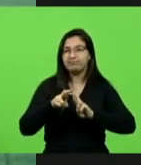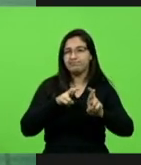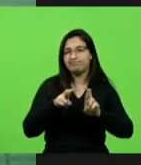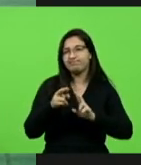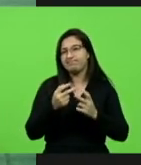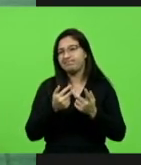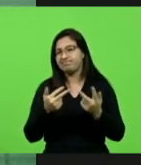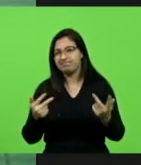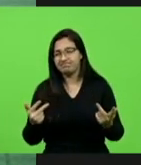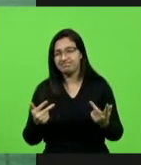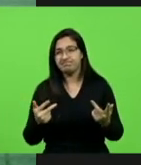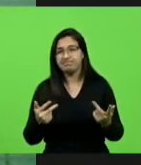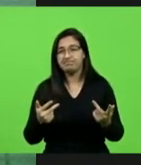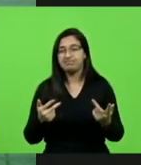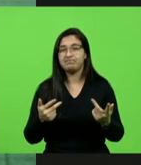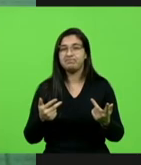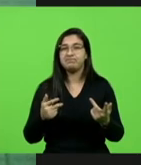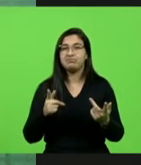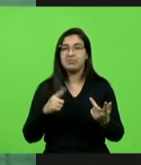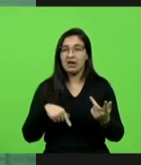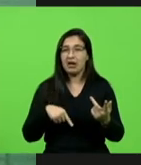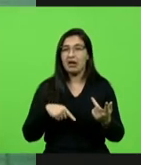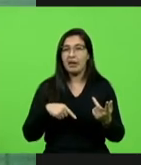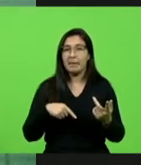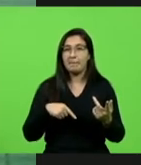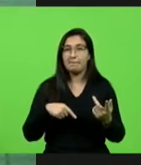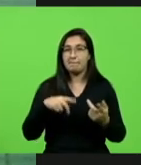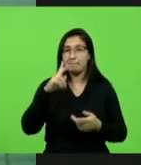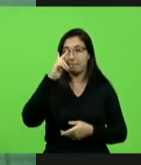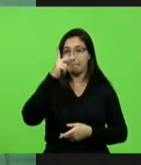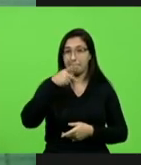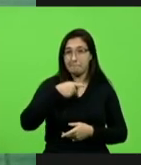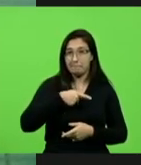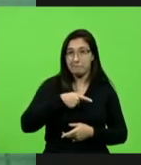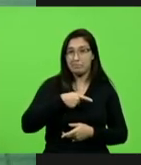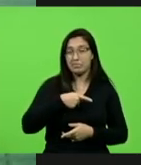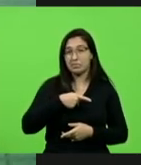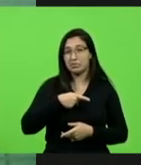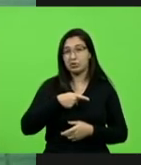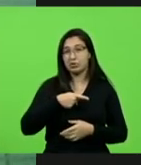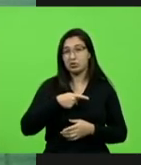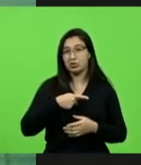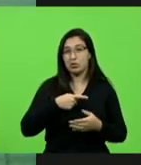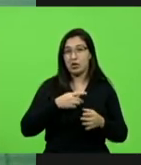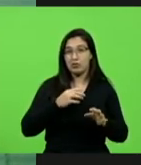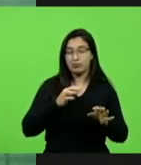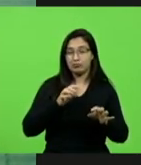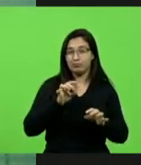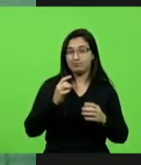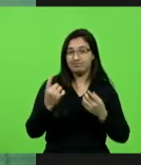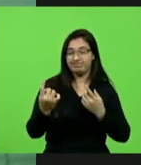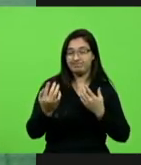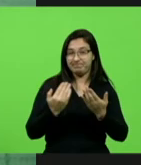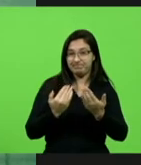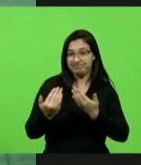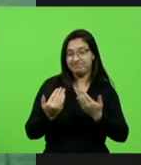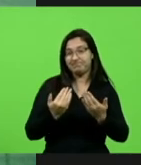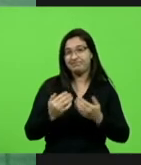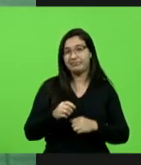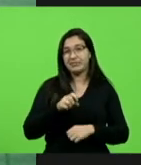relação interpessoal. Quando a criança fica só na casa da